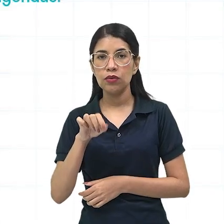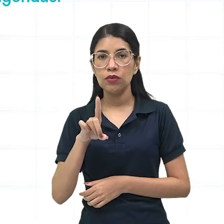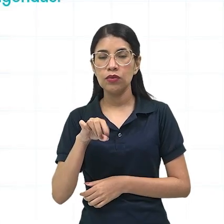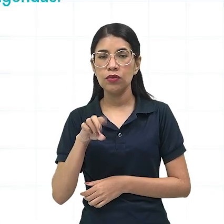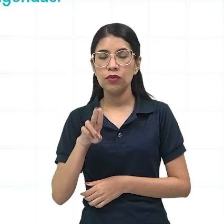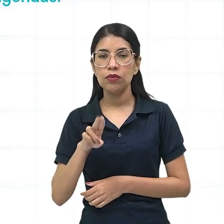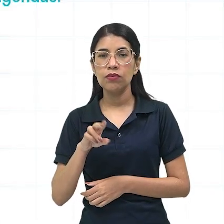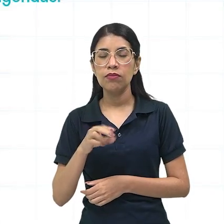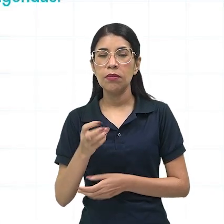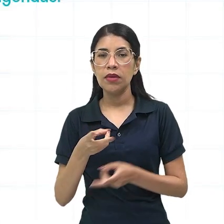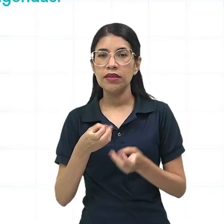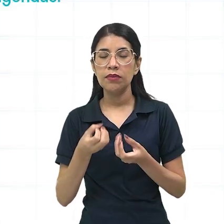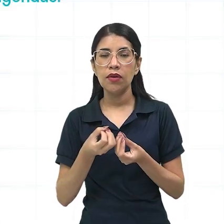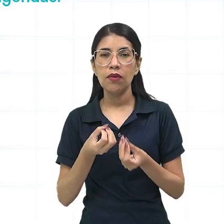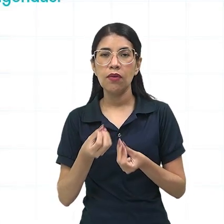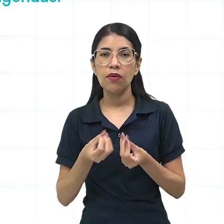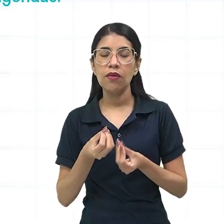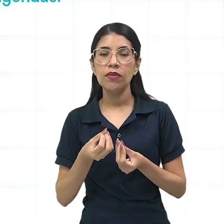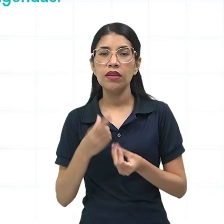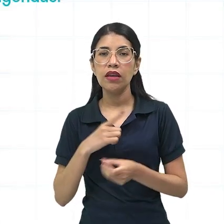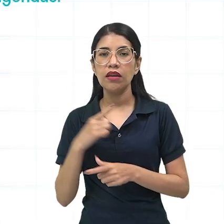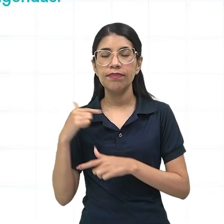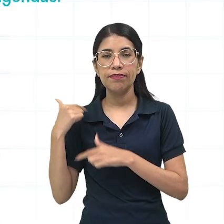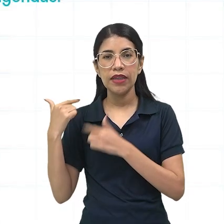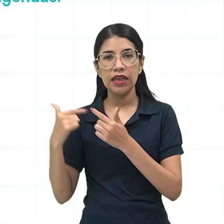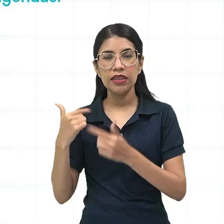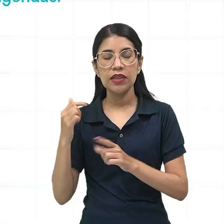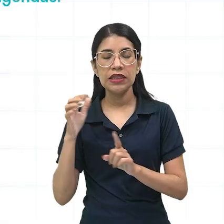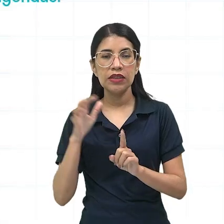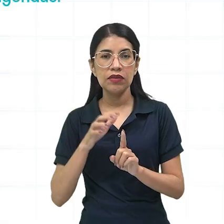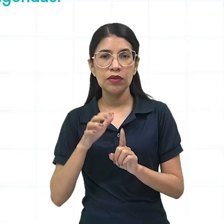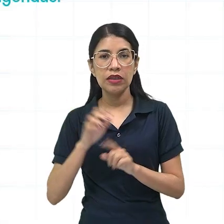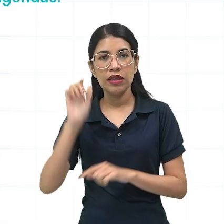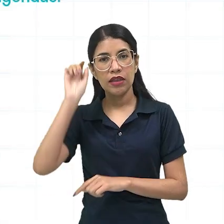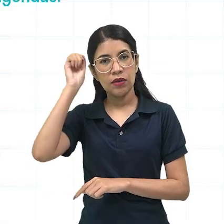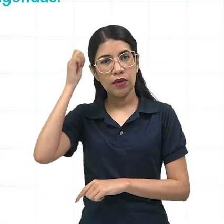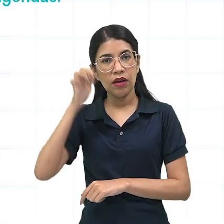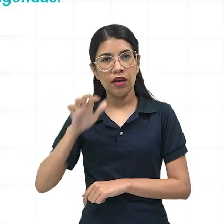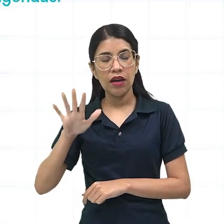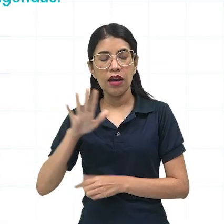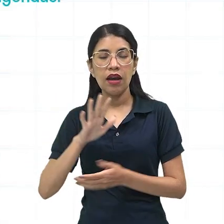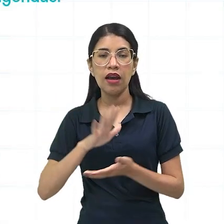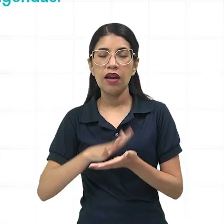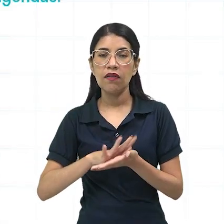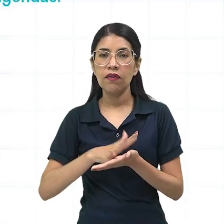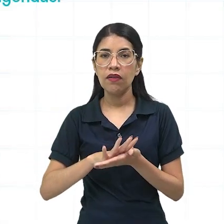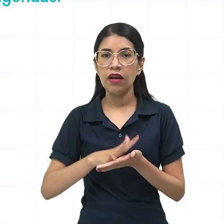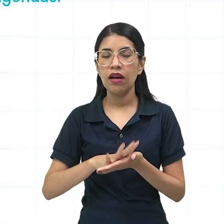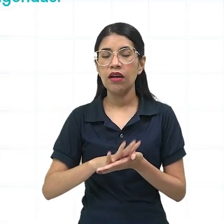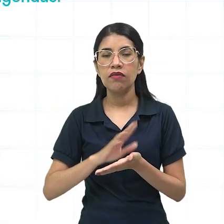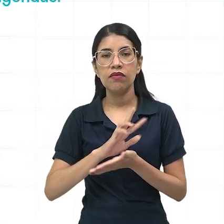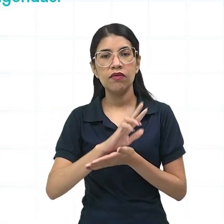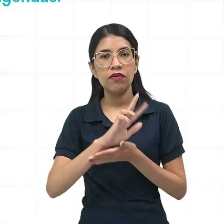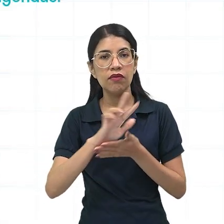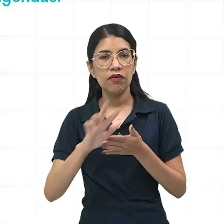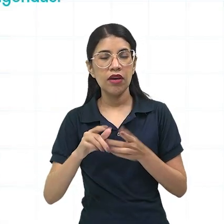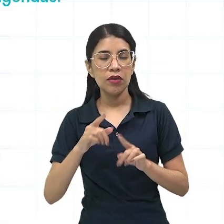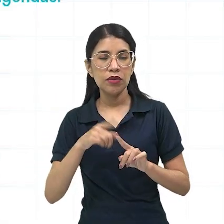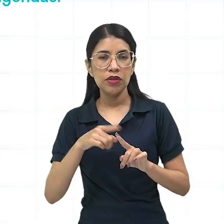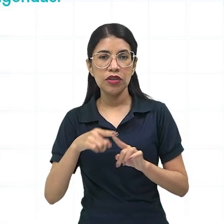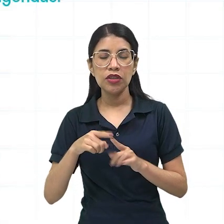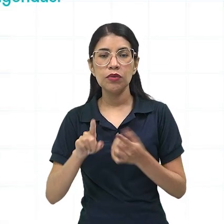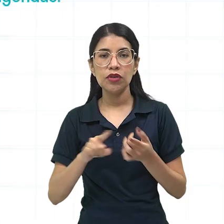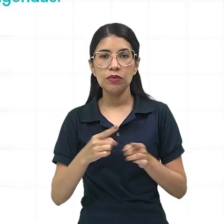quantos indícios da herança, da influência africana. O samba, o maracatu, congada, lundu, capoeira,